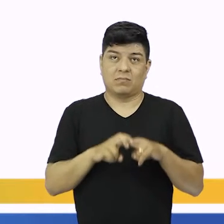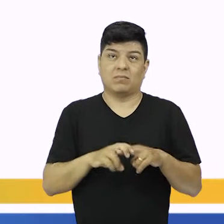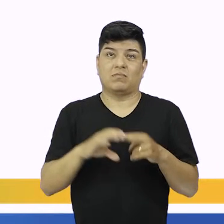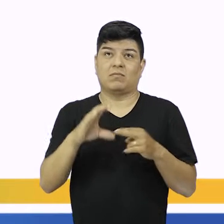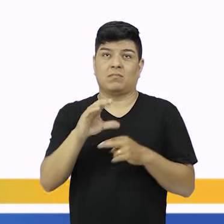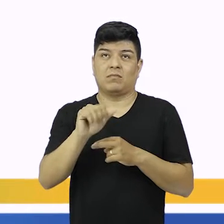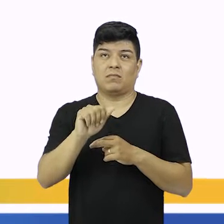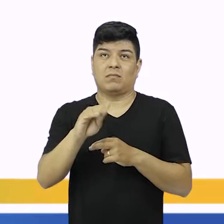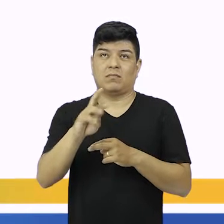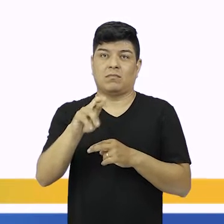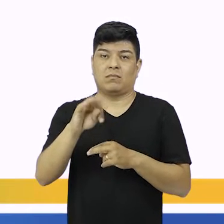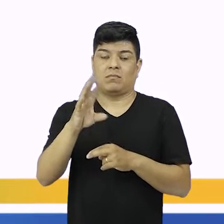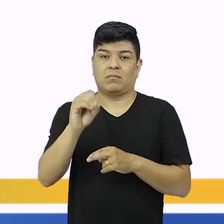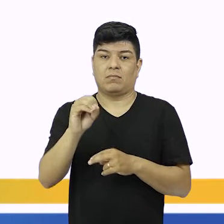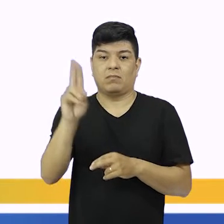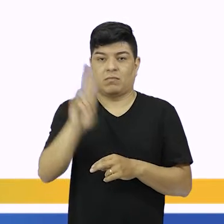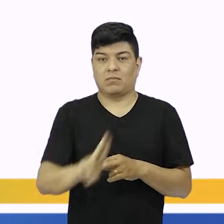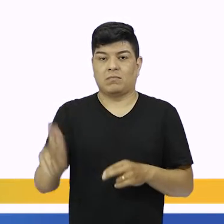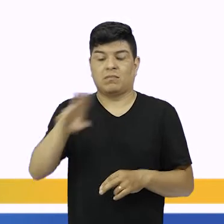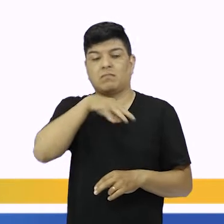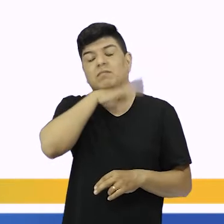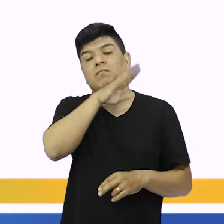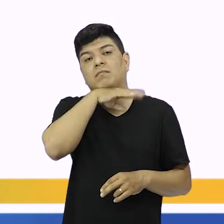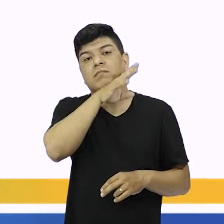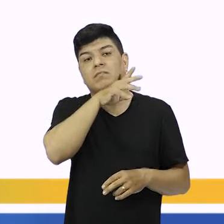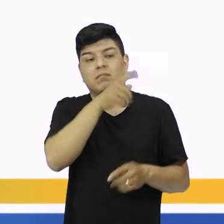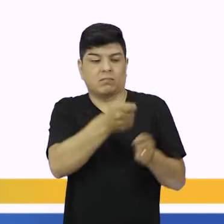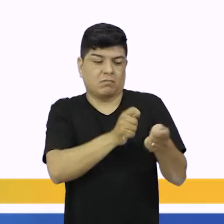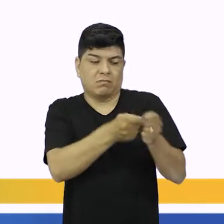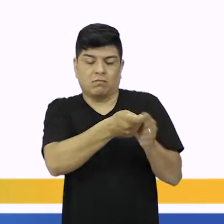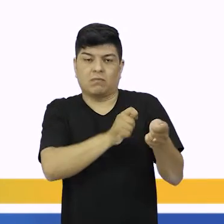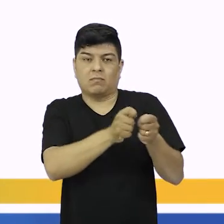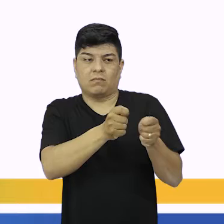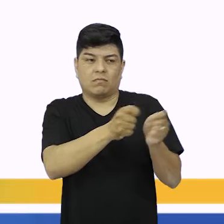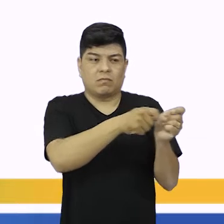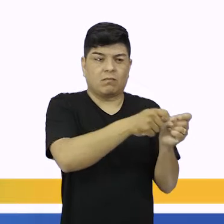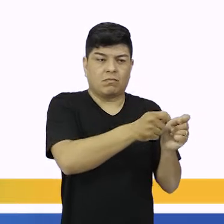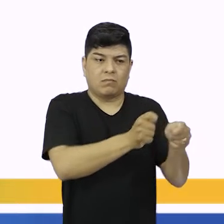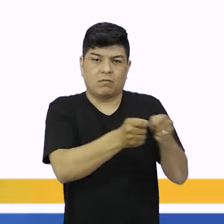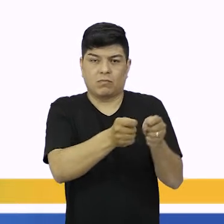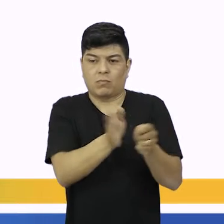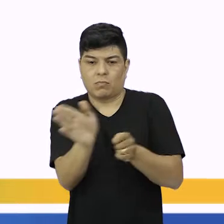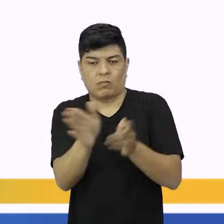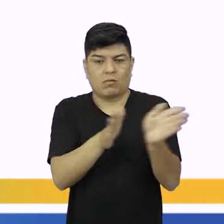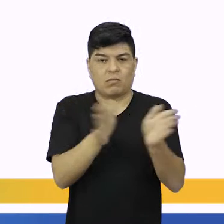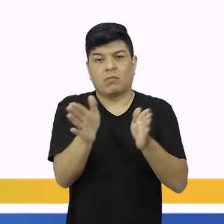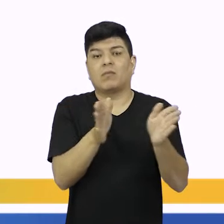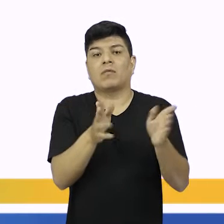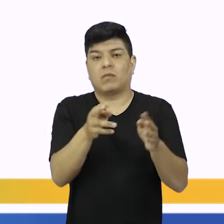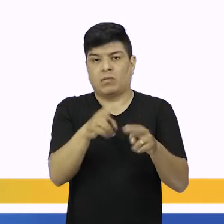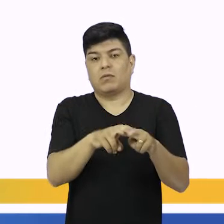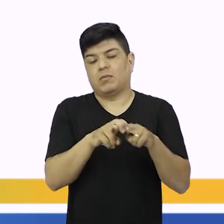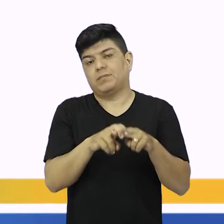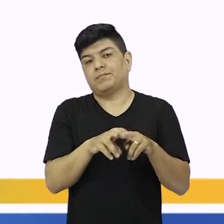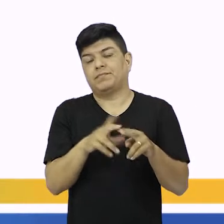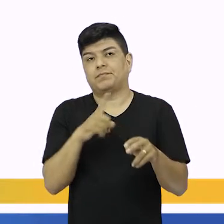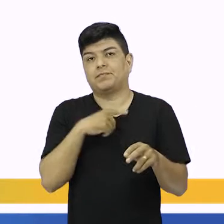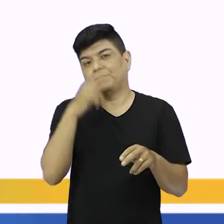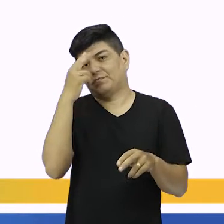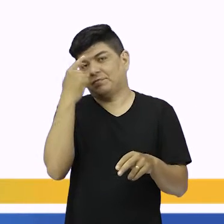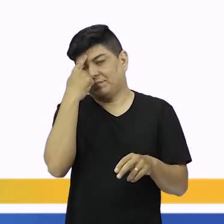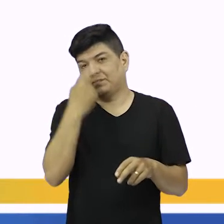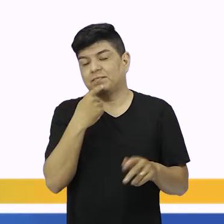se refere a instrumentos que é utilizado em animais para que o animal vá para aquela direção onde eu quero, né? Então, a gente tem aí uma charge,